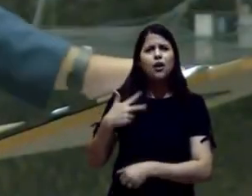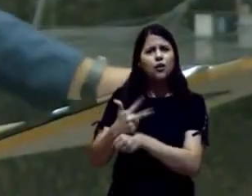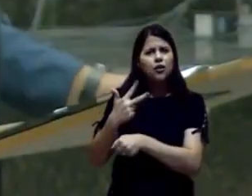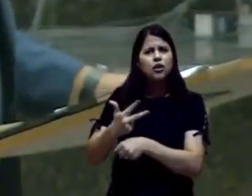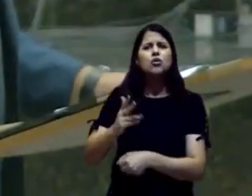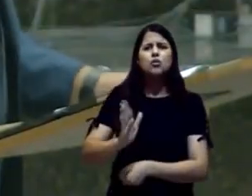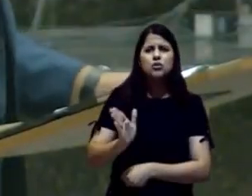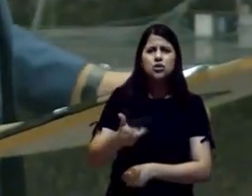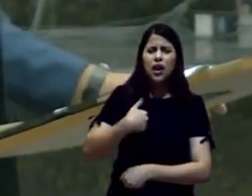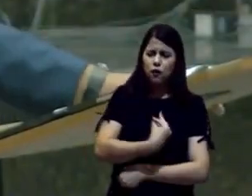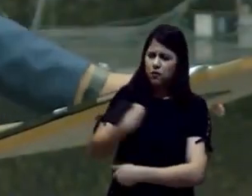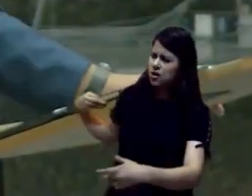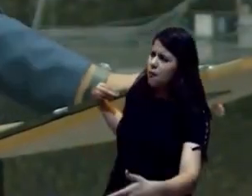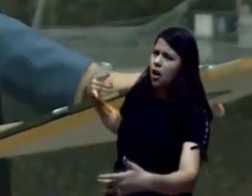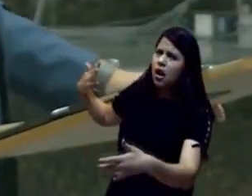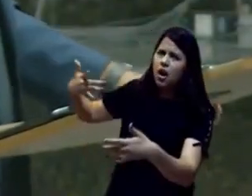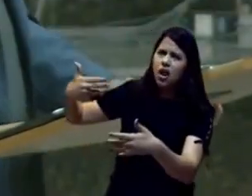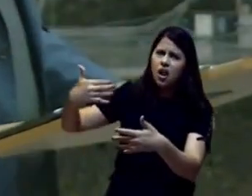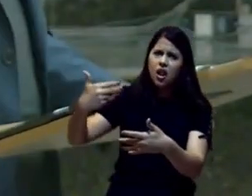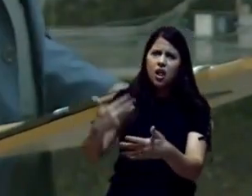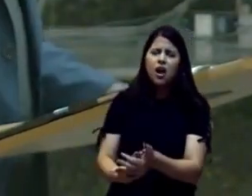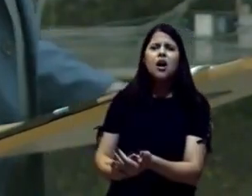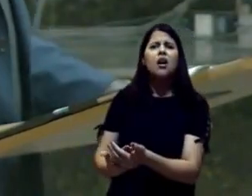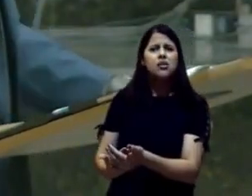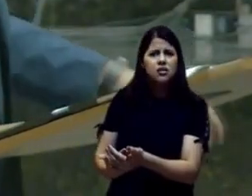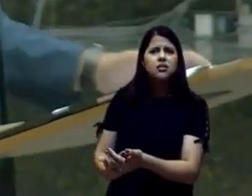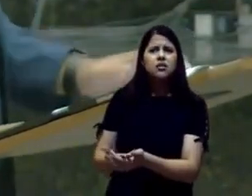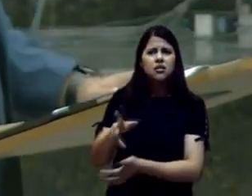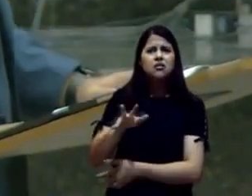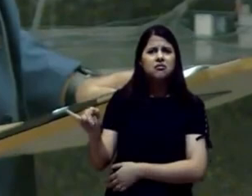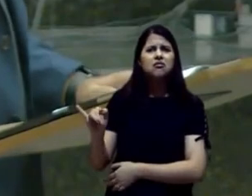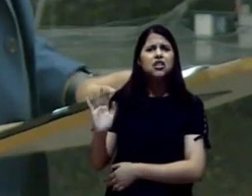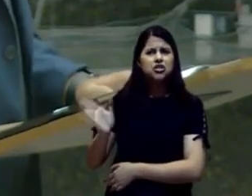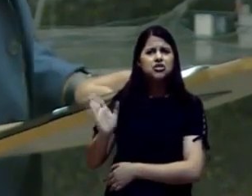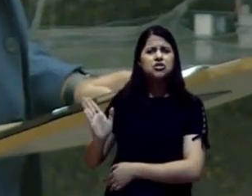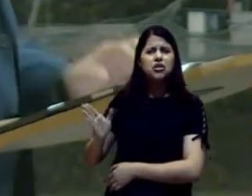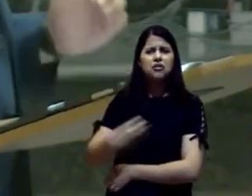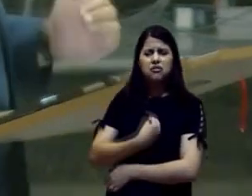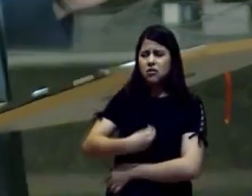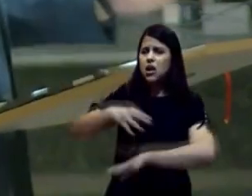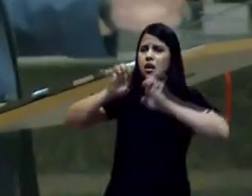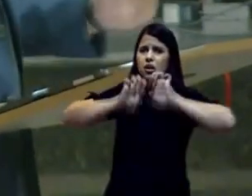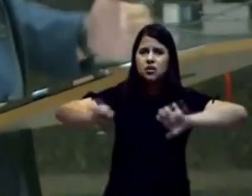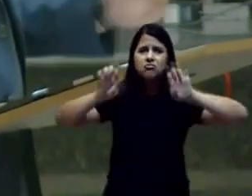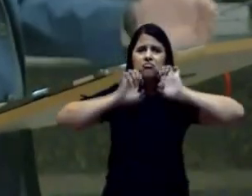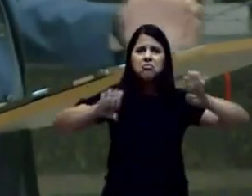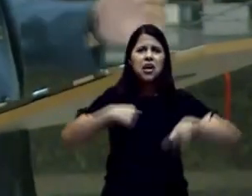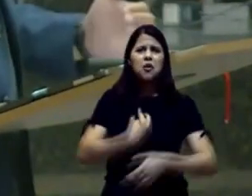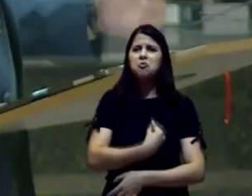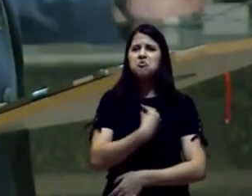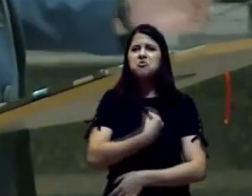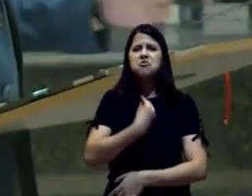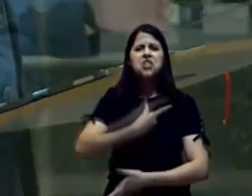vê. Paulo não está sendo morto por Roma. Paulo não está sendo morto por Roma. Ele está dizendo: eu estou completando a minha